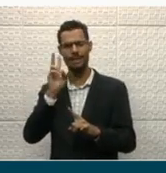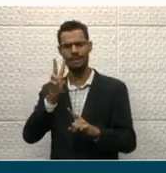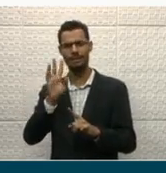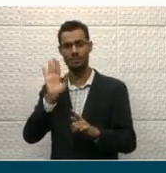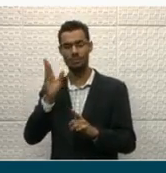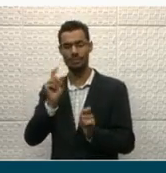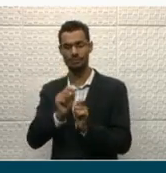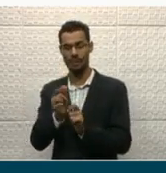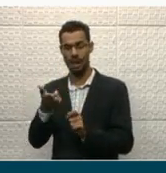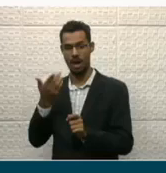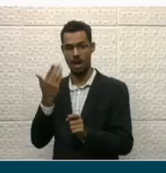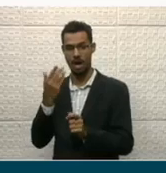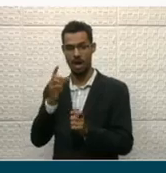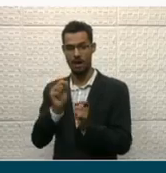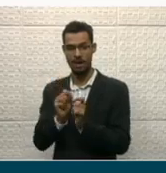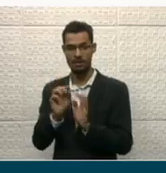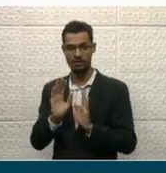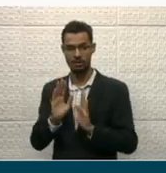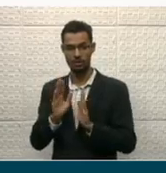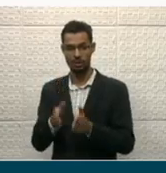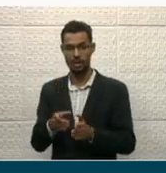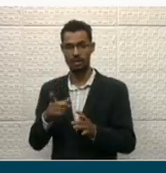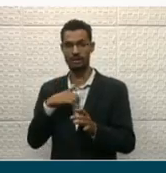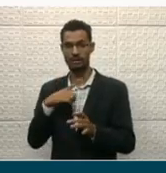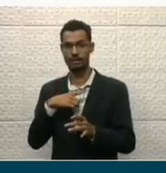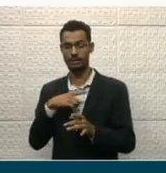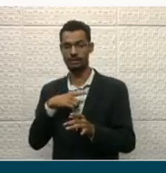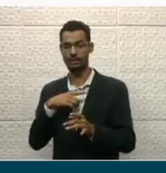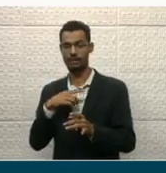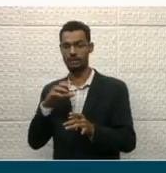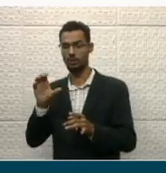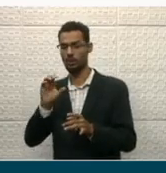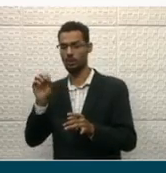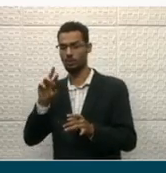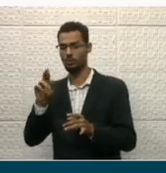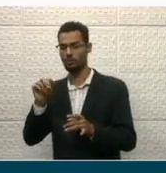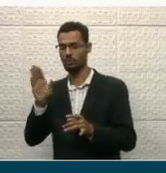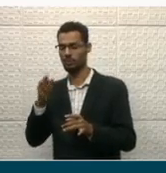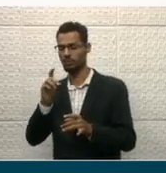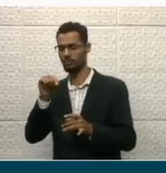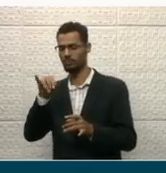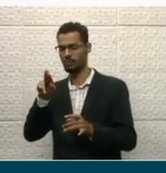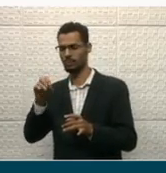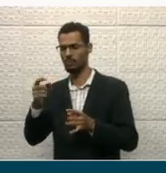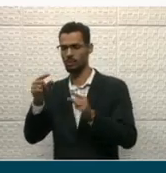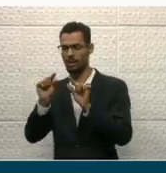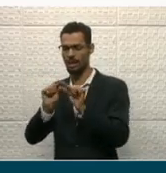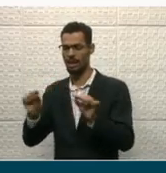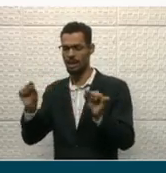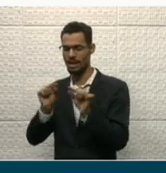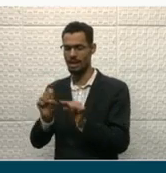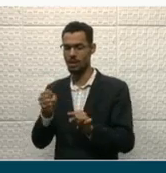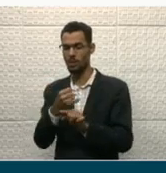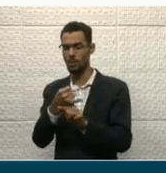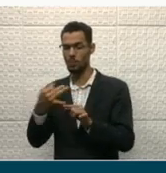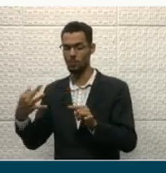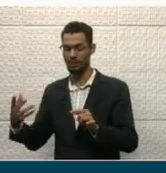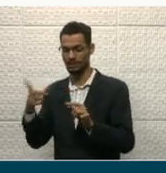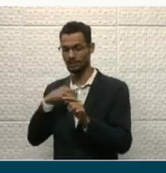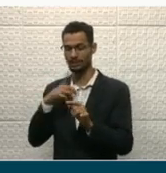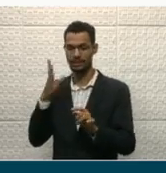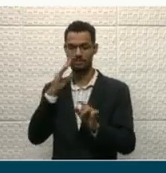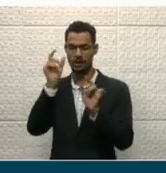já realizamos anteriormente. É a dimensão do contradomínio, é o número de linhas, e a dimensão do domínio é o número